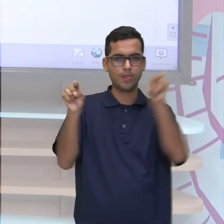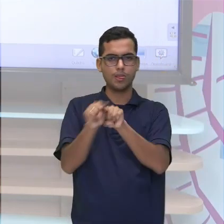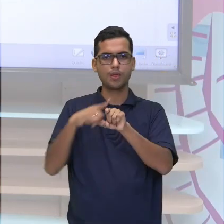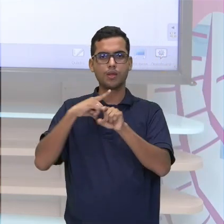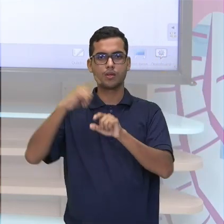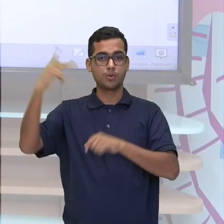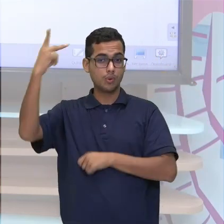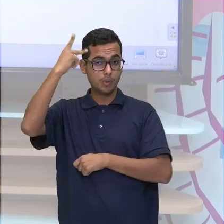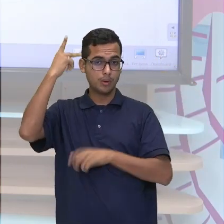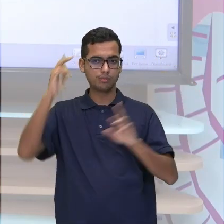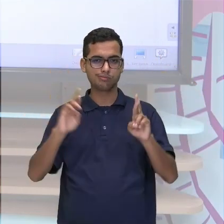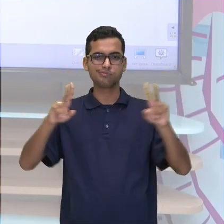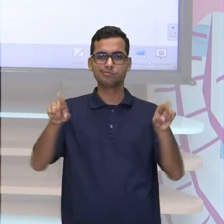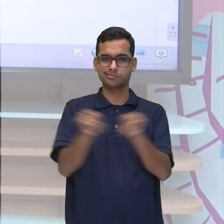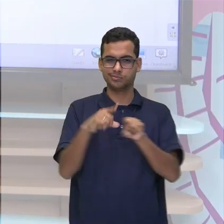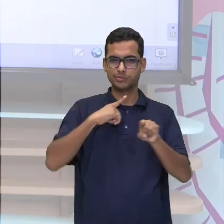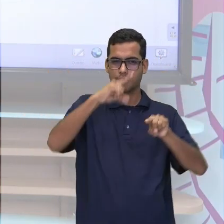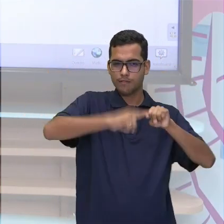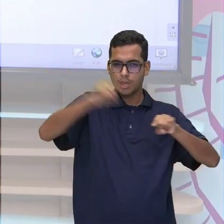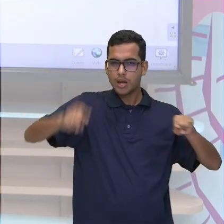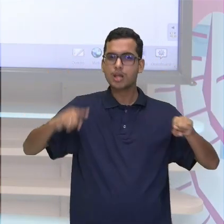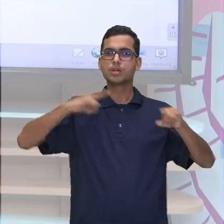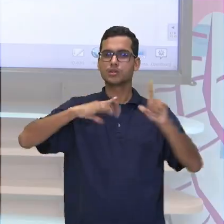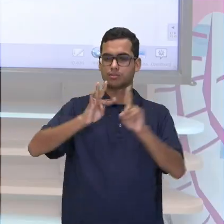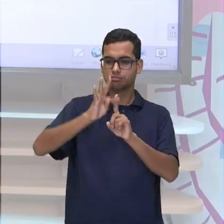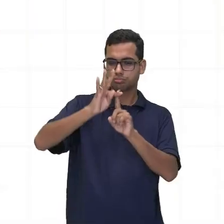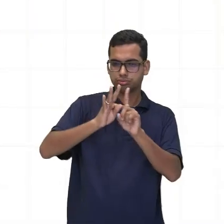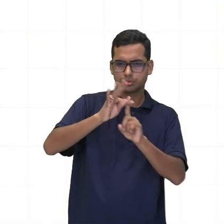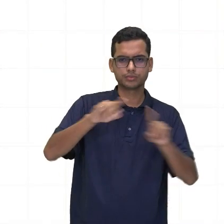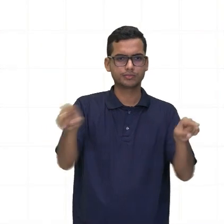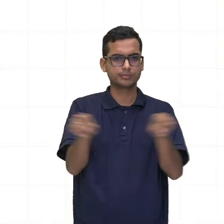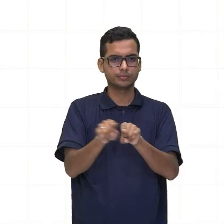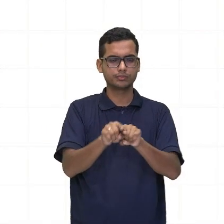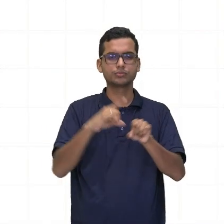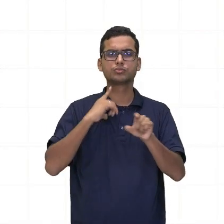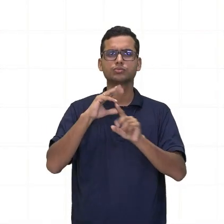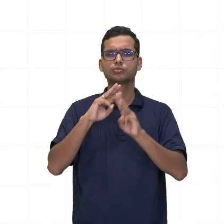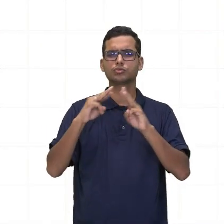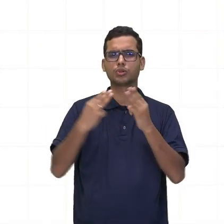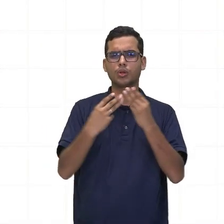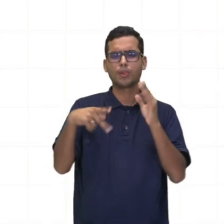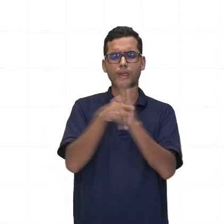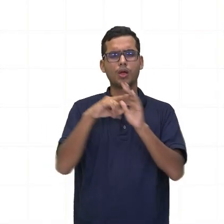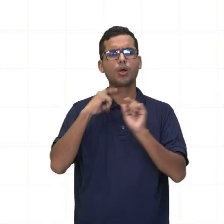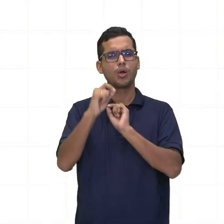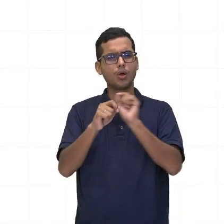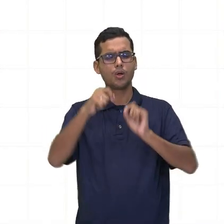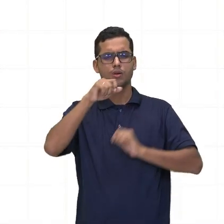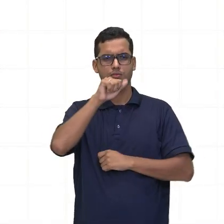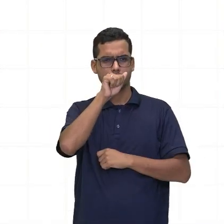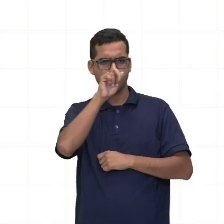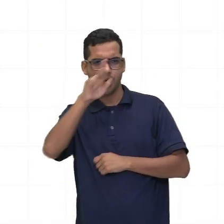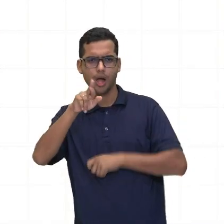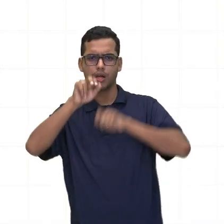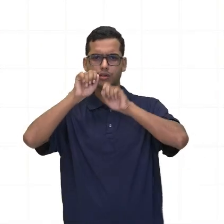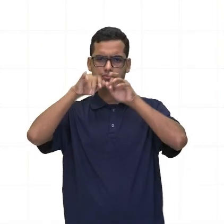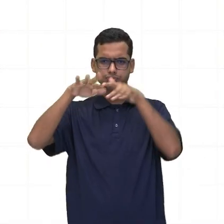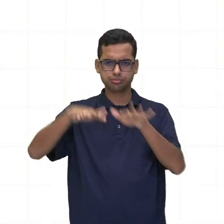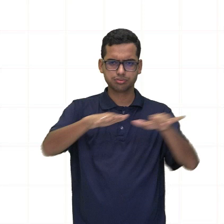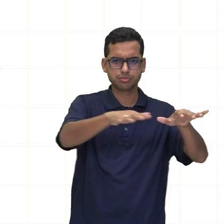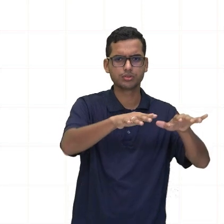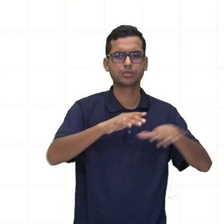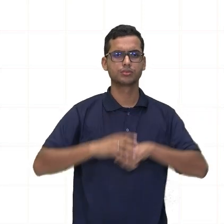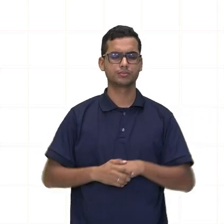variação dessa temperatura, certo? E aí nós temos as massas de ar que vão atuar na nossa região, né? Nós temos a massa